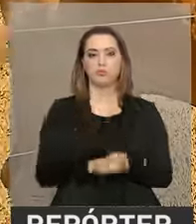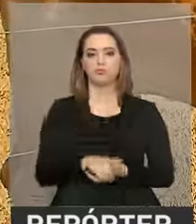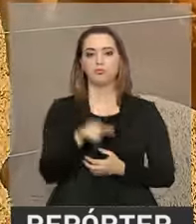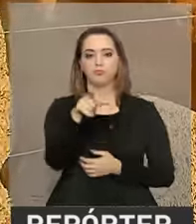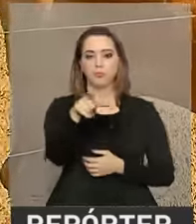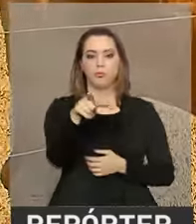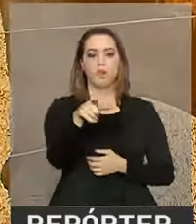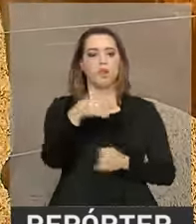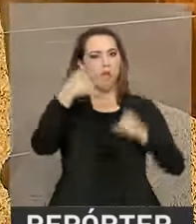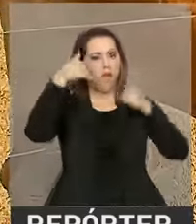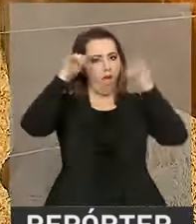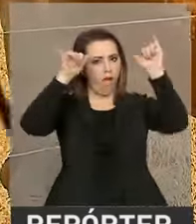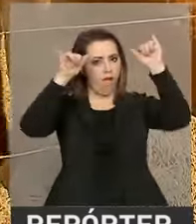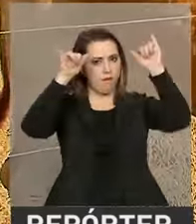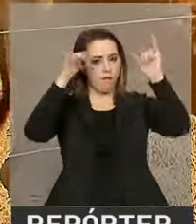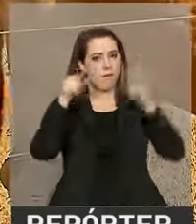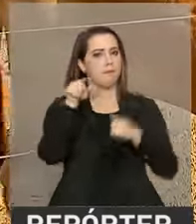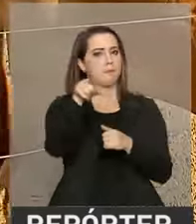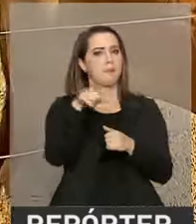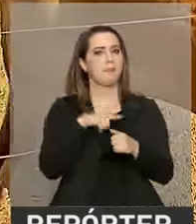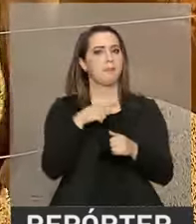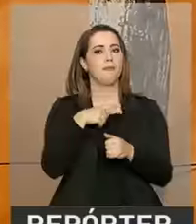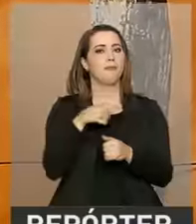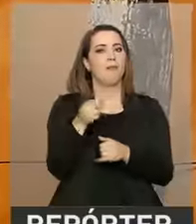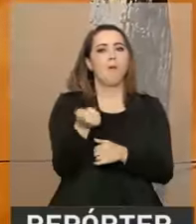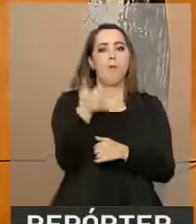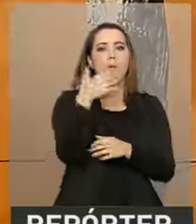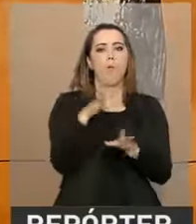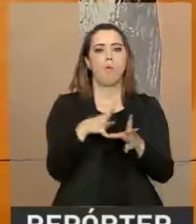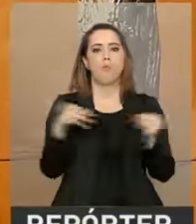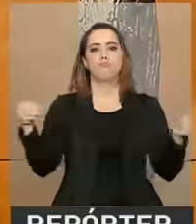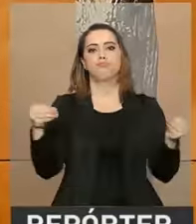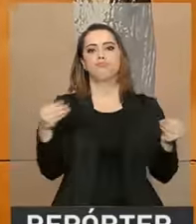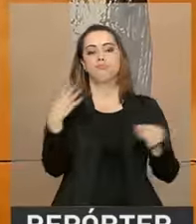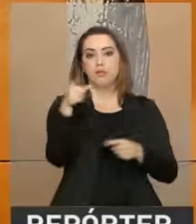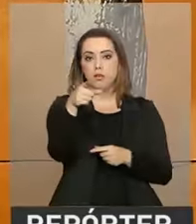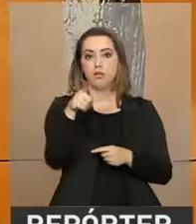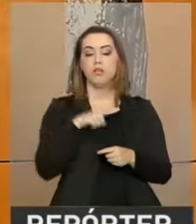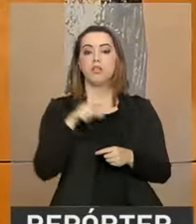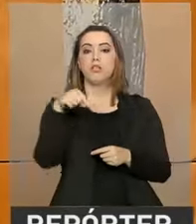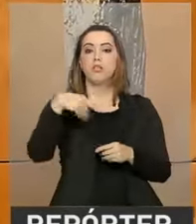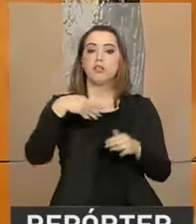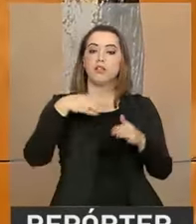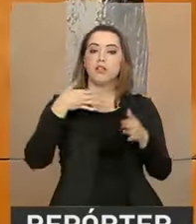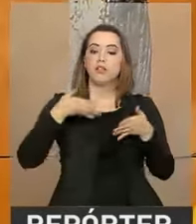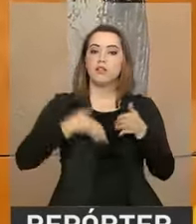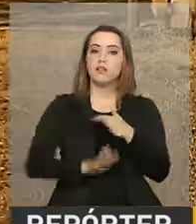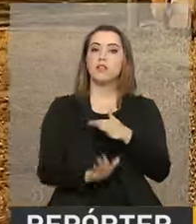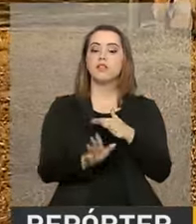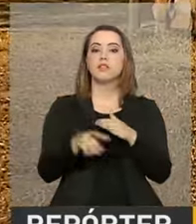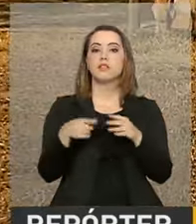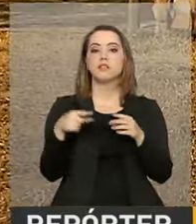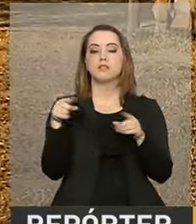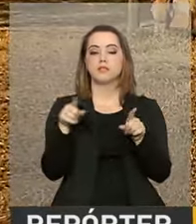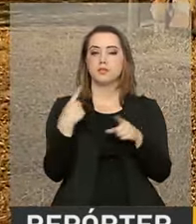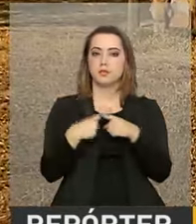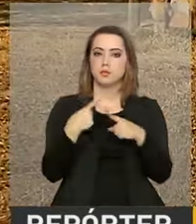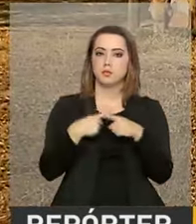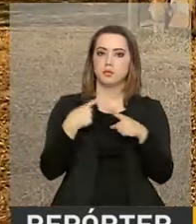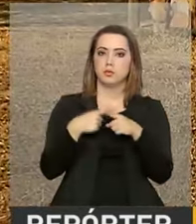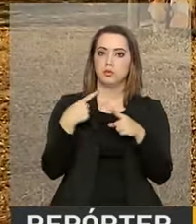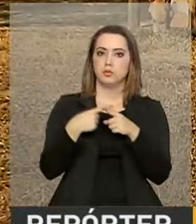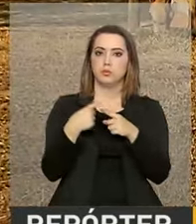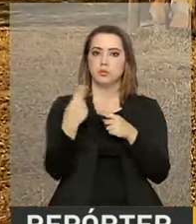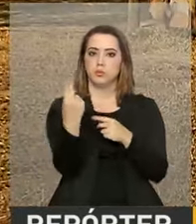A porã é esta vaca da raça junqueira que está ameaçada de extinção. Ela nasceu pela técnica de clonagem feita pela unidade da